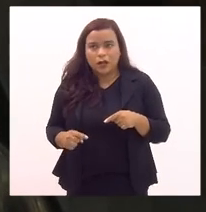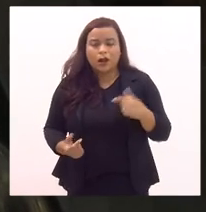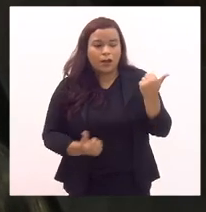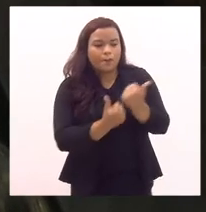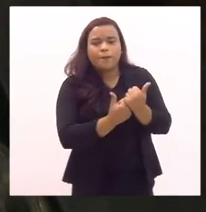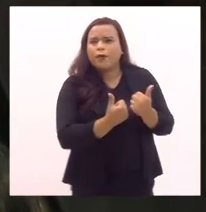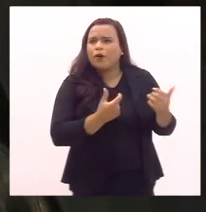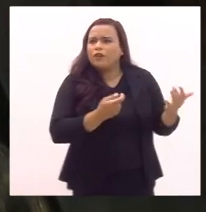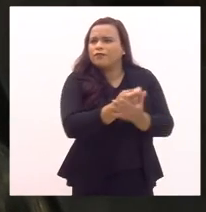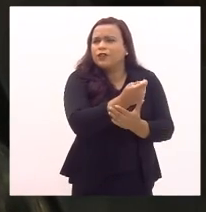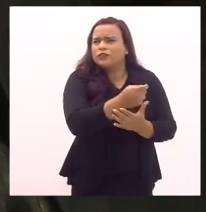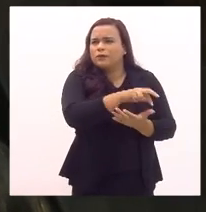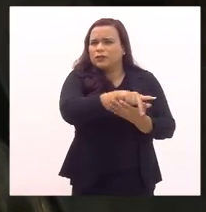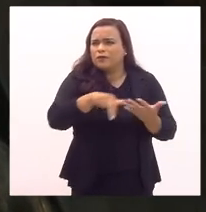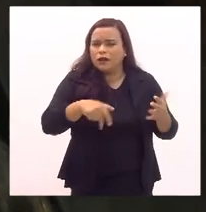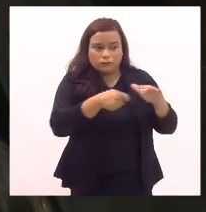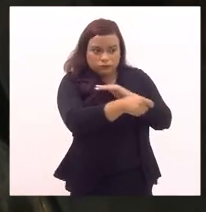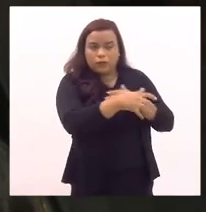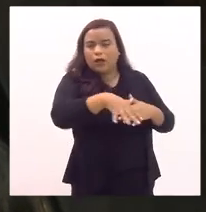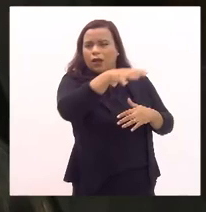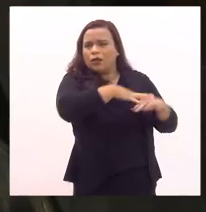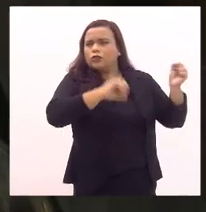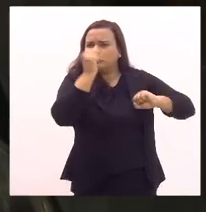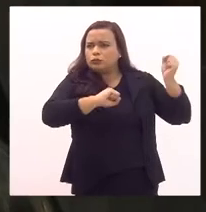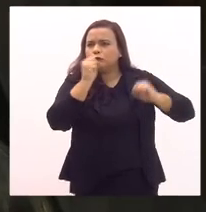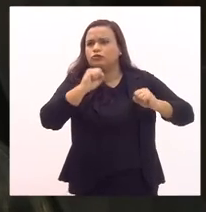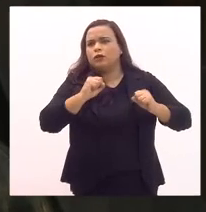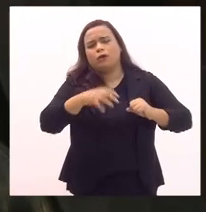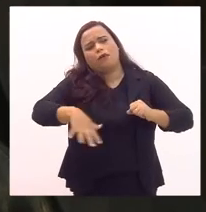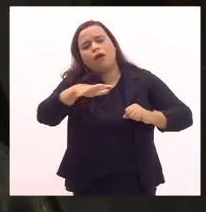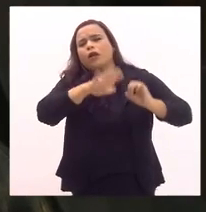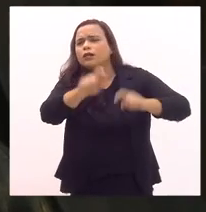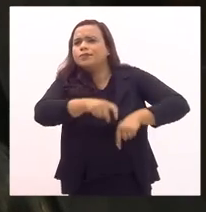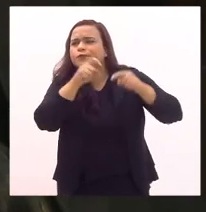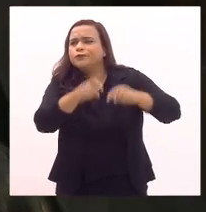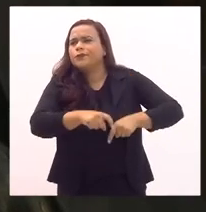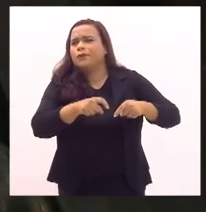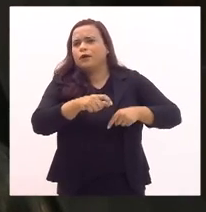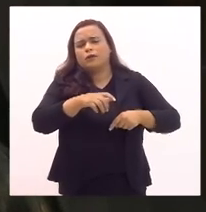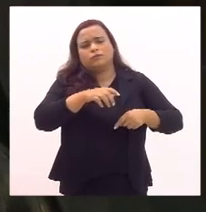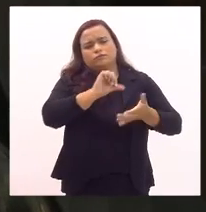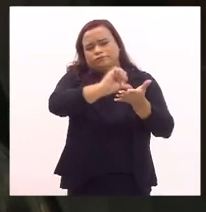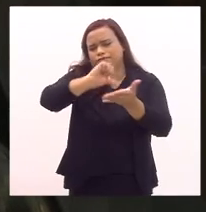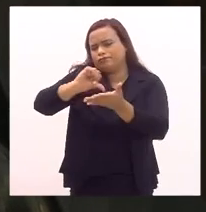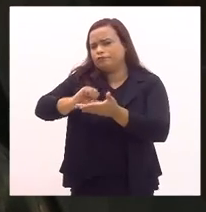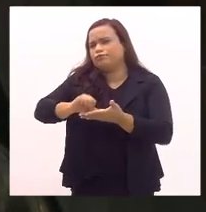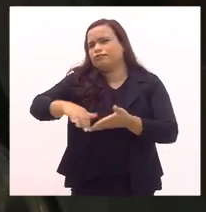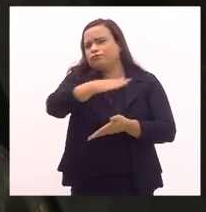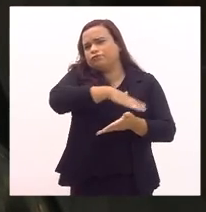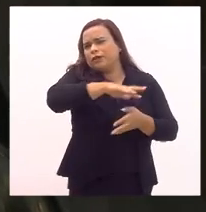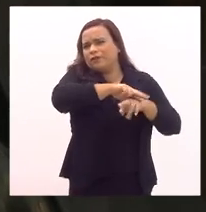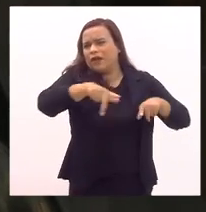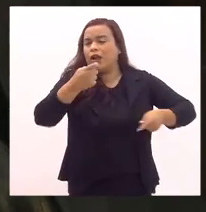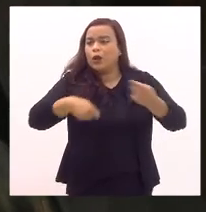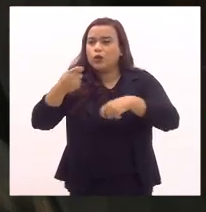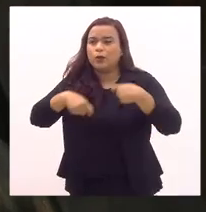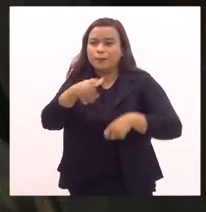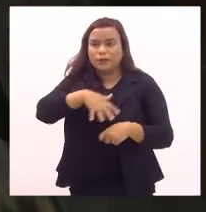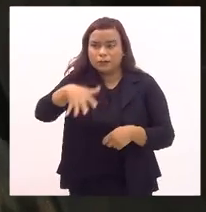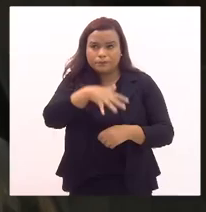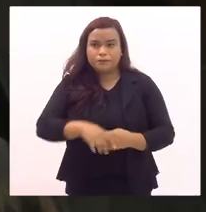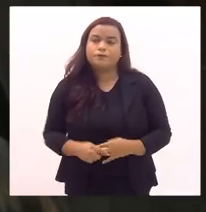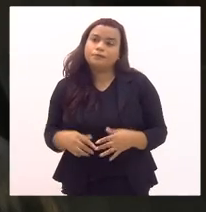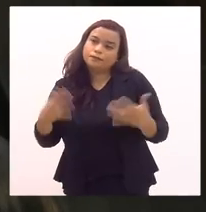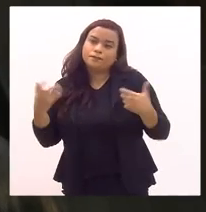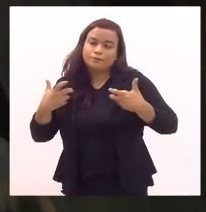investimentos no setor industrial o setor da agricultura em vários setores da economia então eu quero aqui